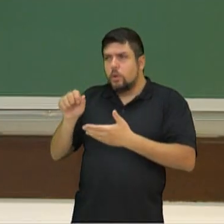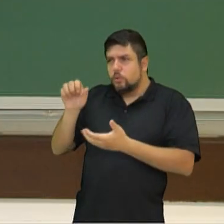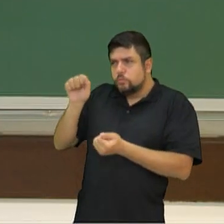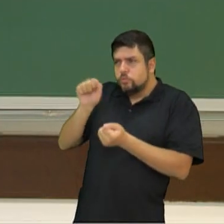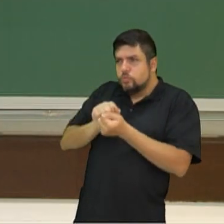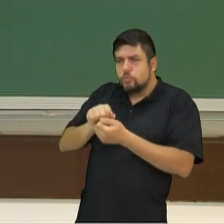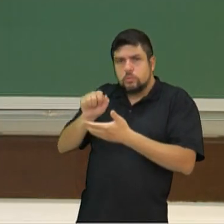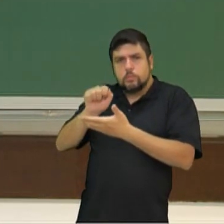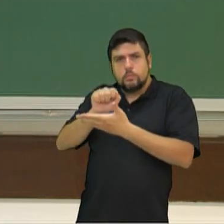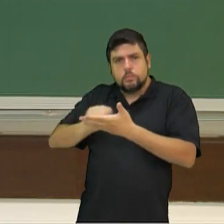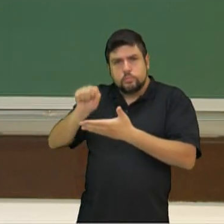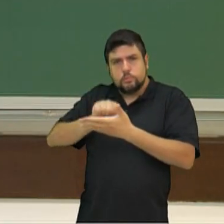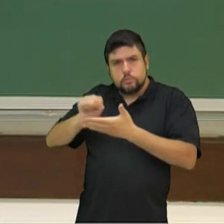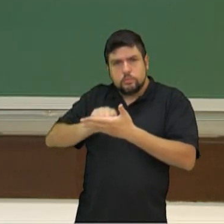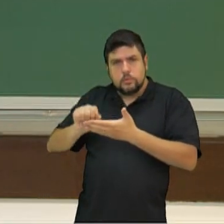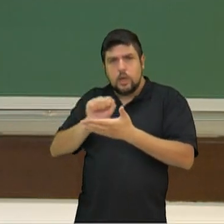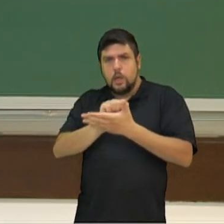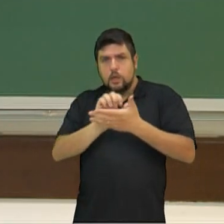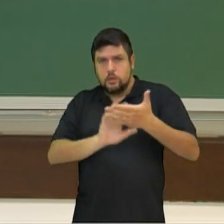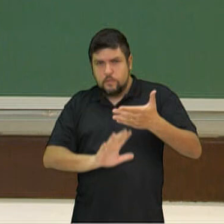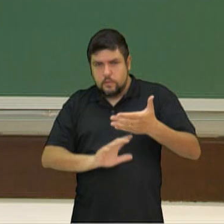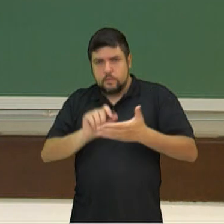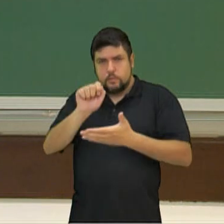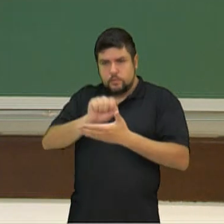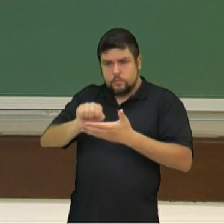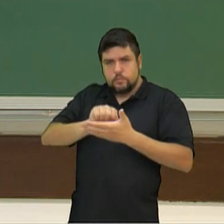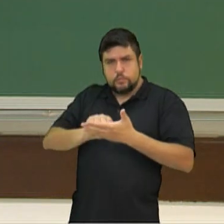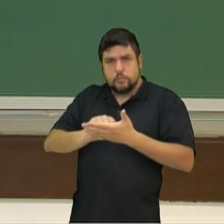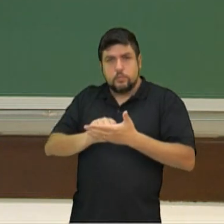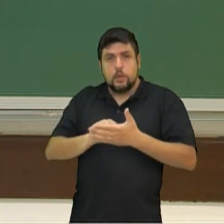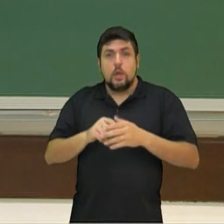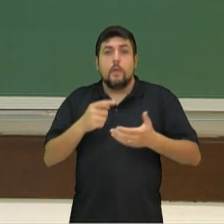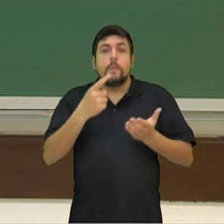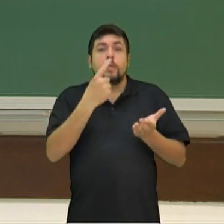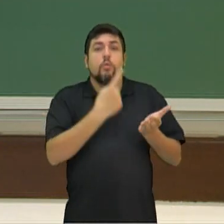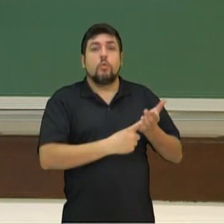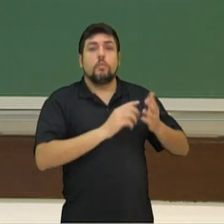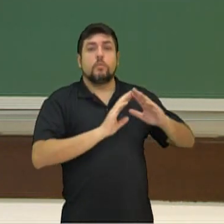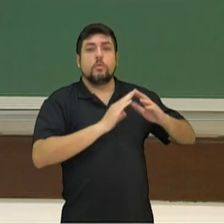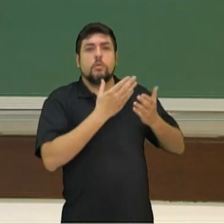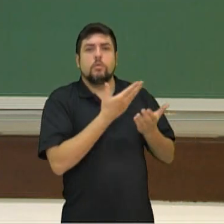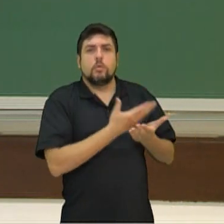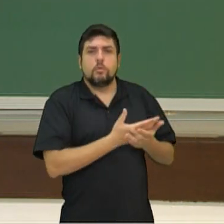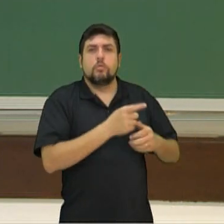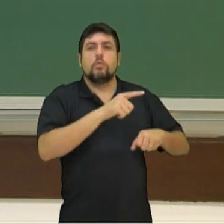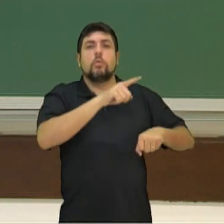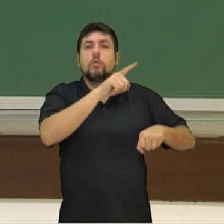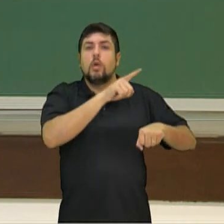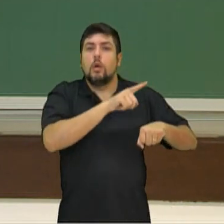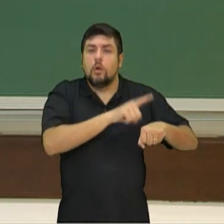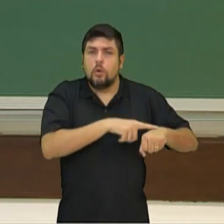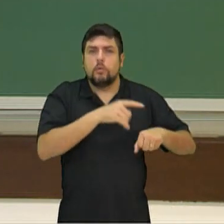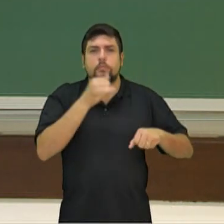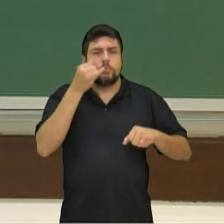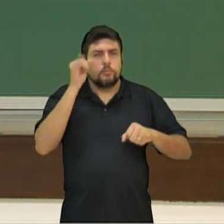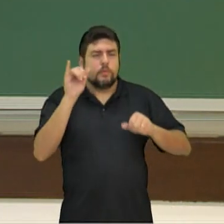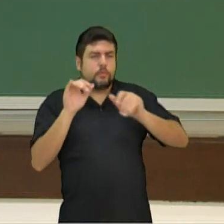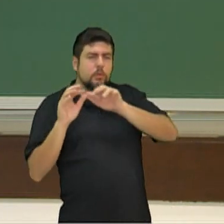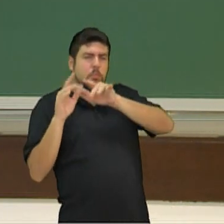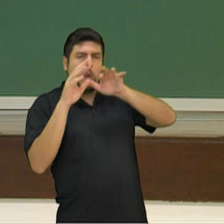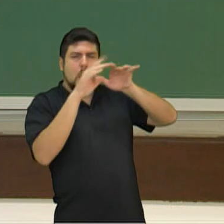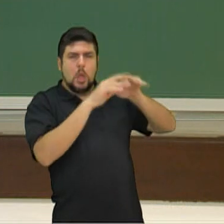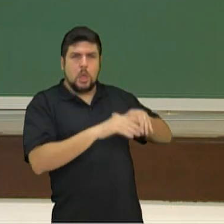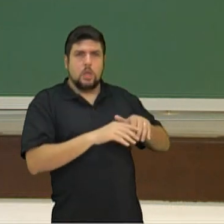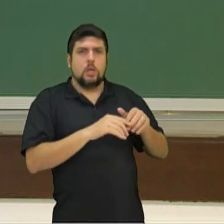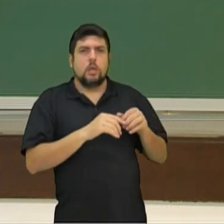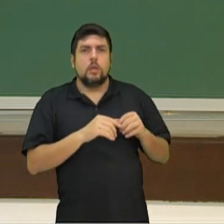não esqueçam de marcar um horário, ir até a sua escola, marcando um dia, horário direitinho para evitar aglomeração e